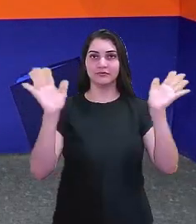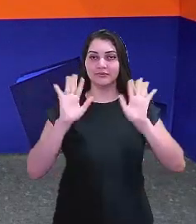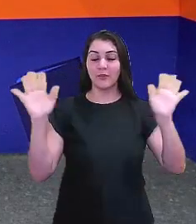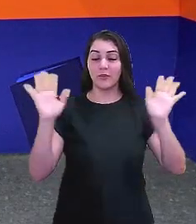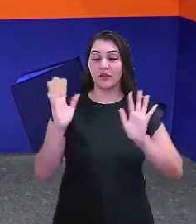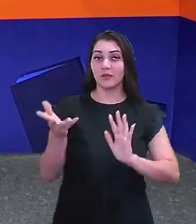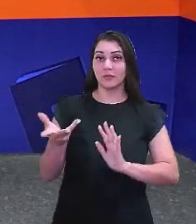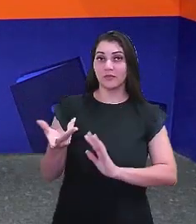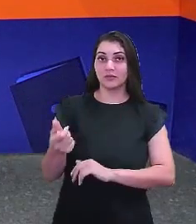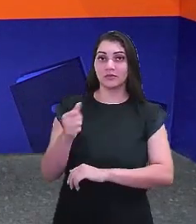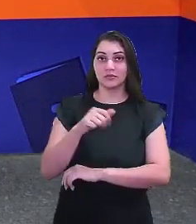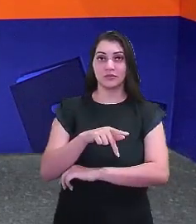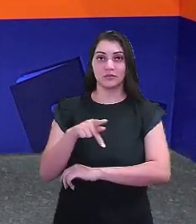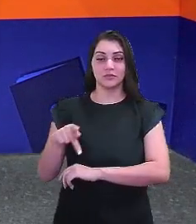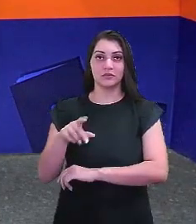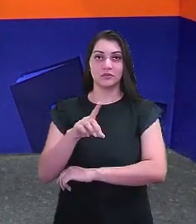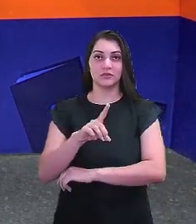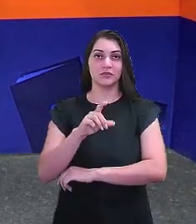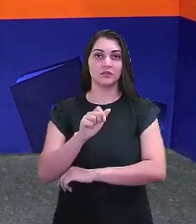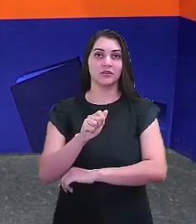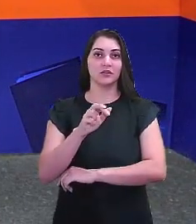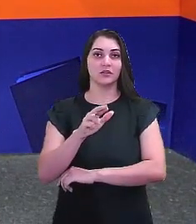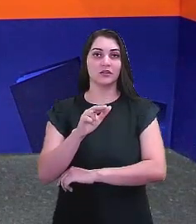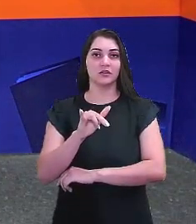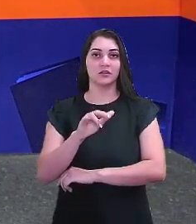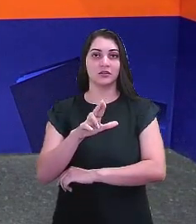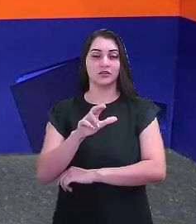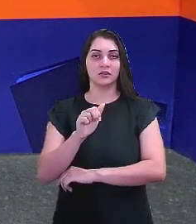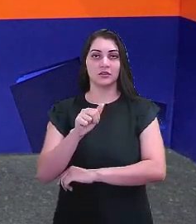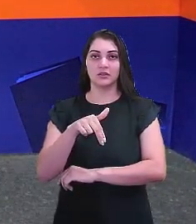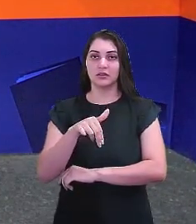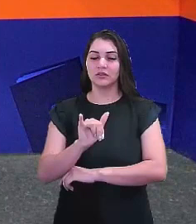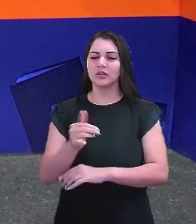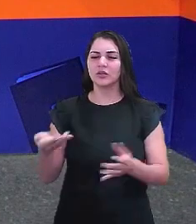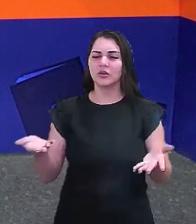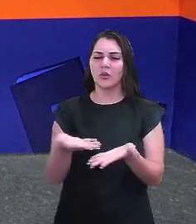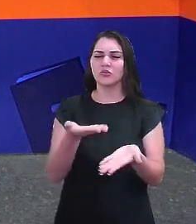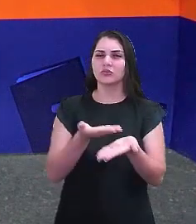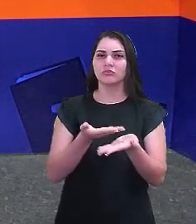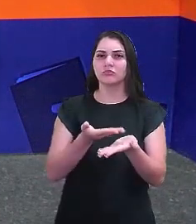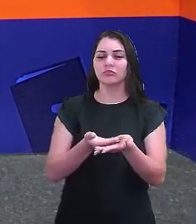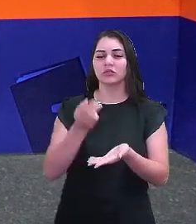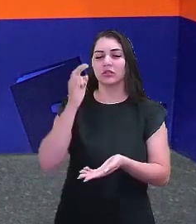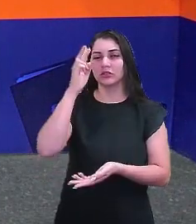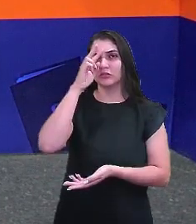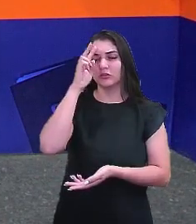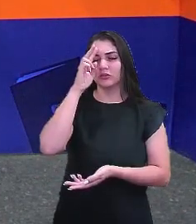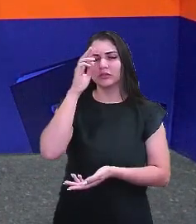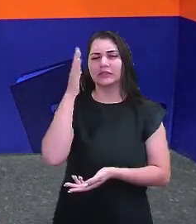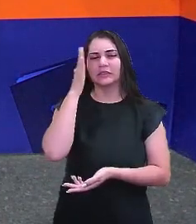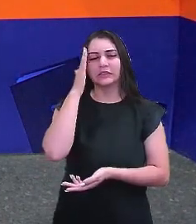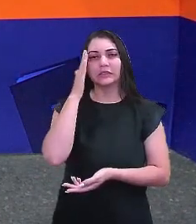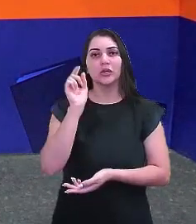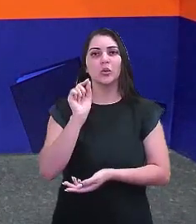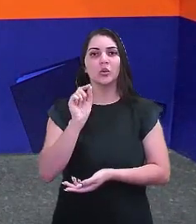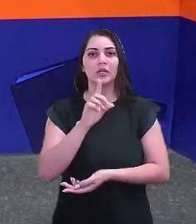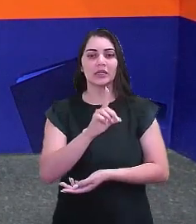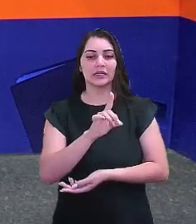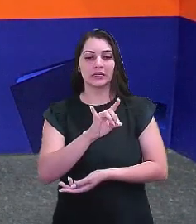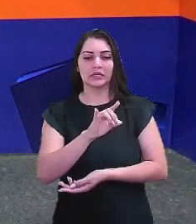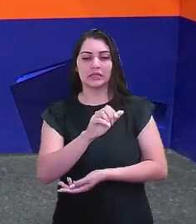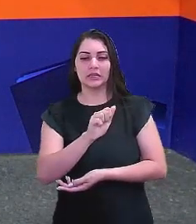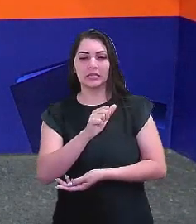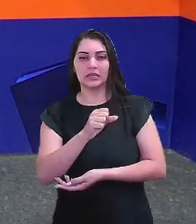Olá para todos, sou a professora Darilane e hoje vamos estudar a história. Vamos compreender o que é a diáspora africana. A diáspora